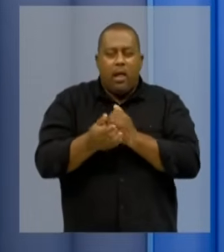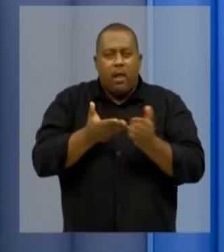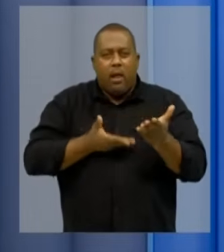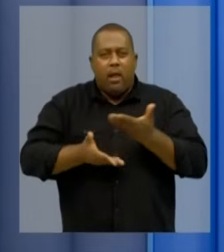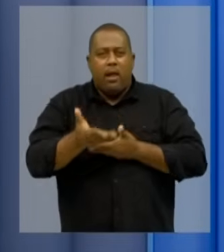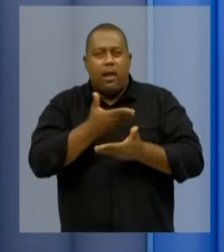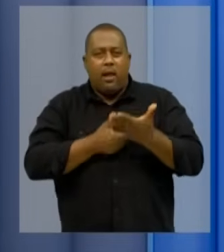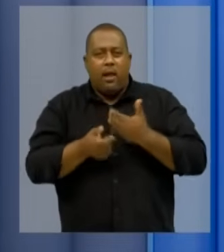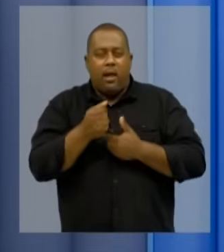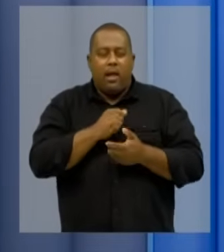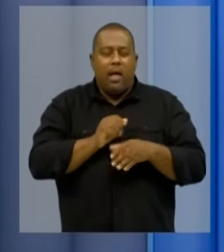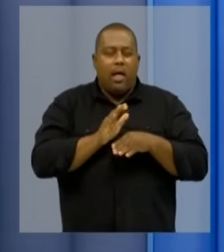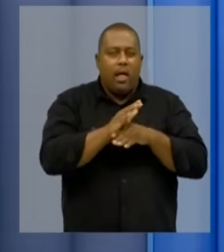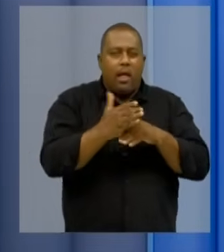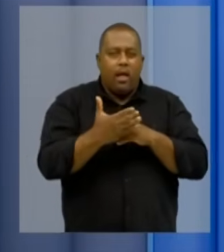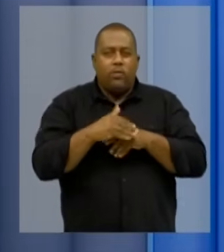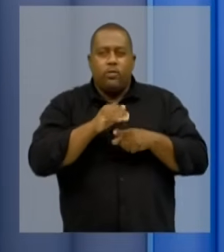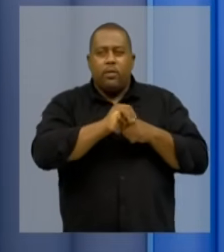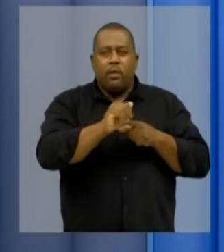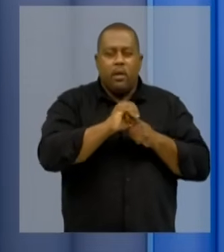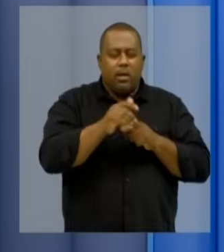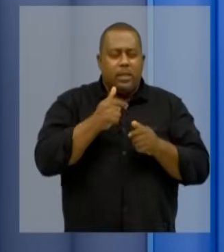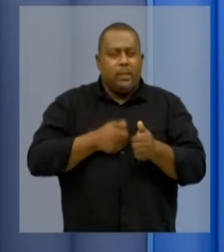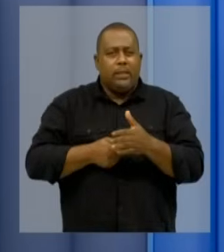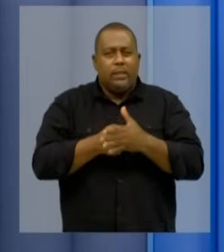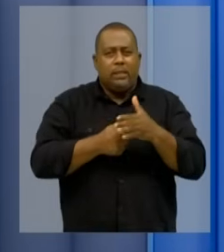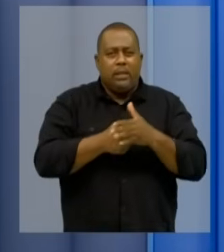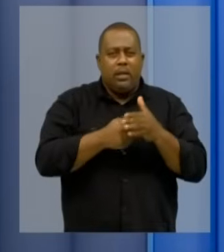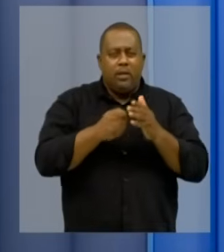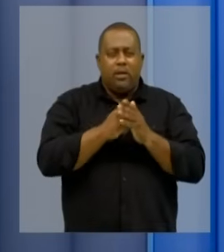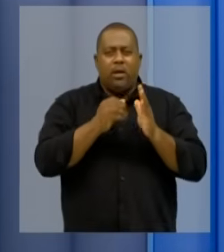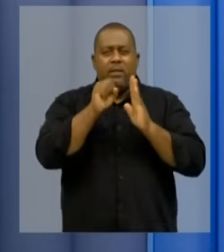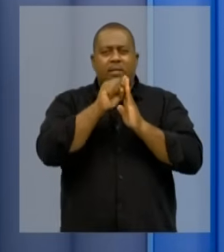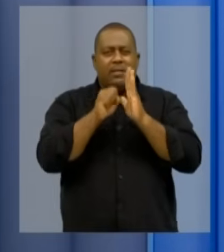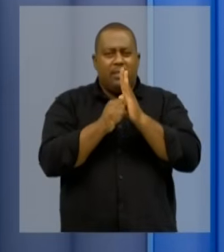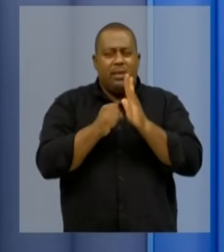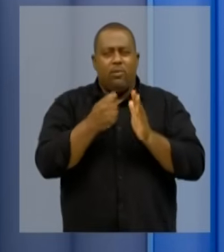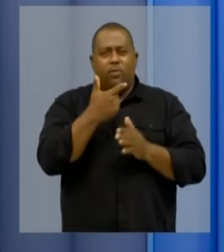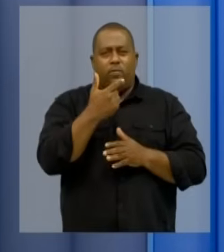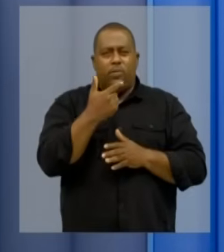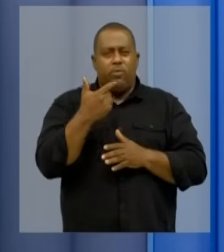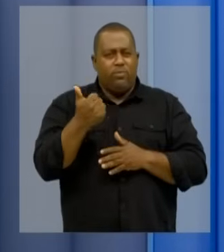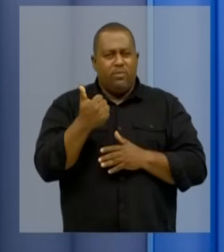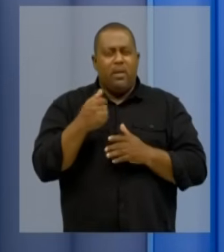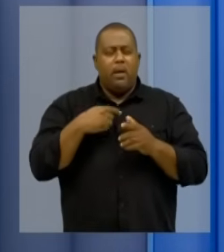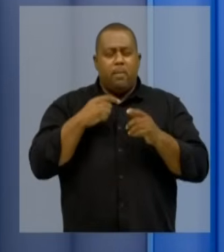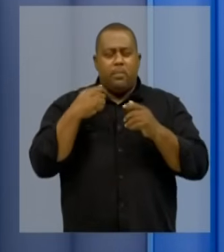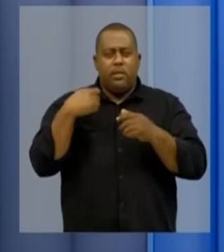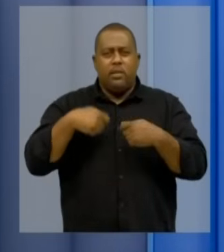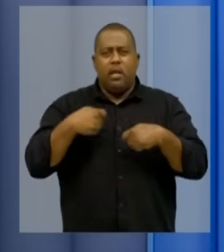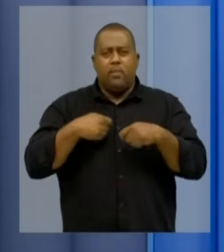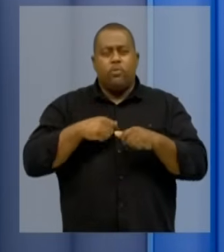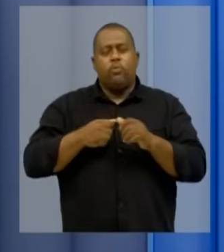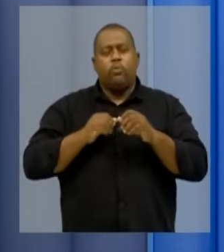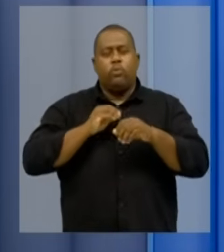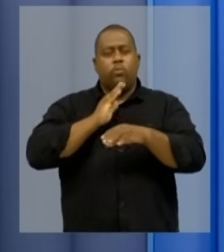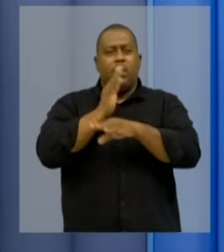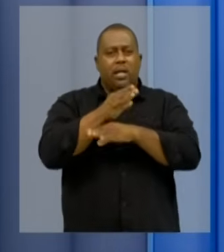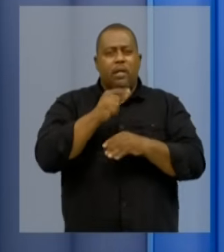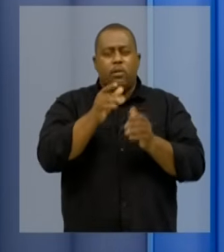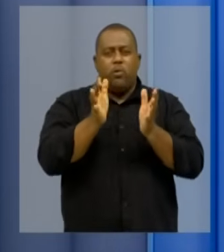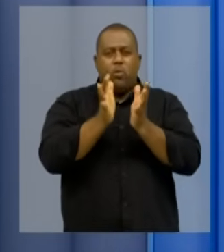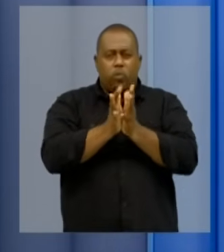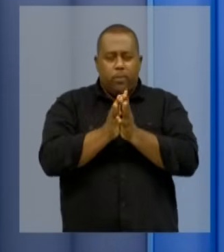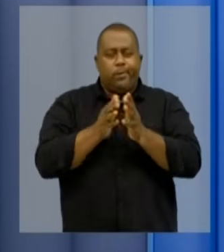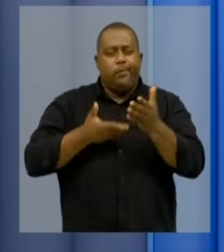favores, de perseguição em pleno século XXI. Temos a oportunidade de superar esses grupos que se revezam no poder e a Bahia vai ficando